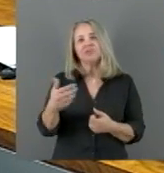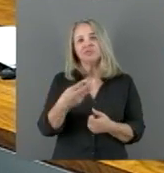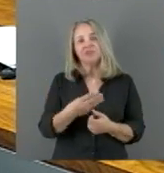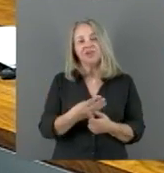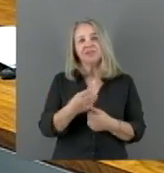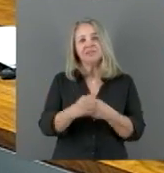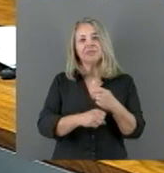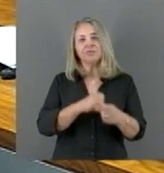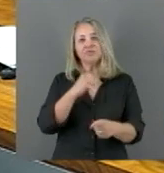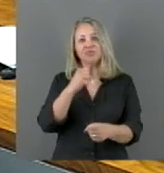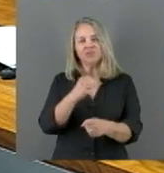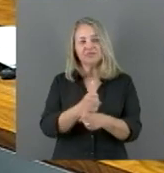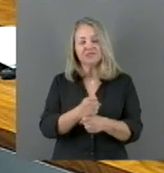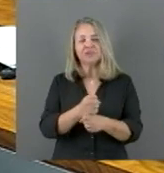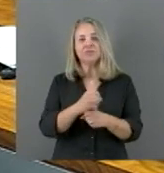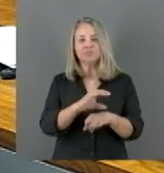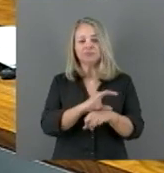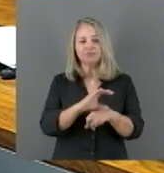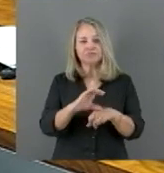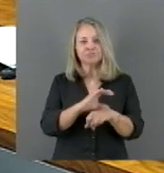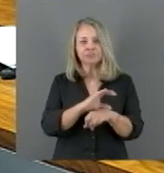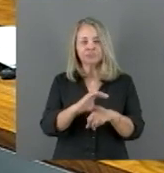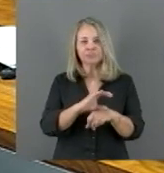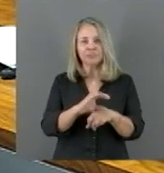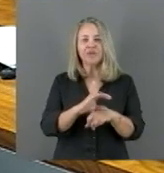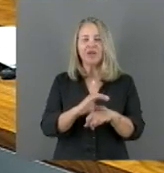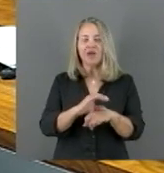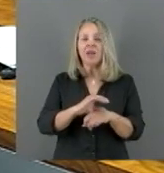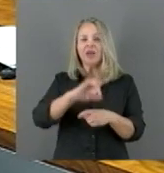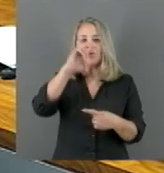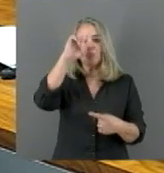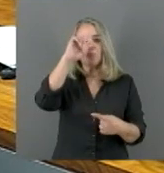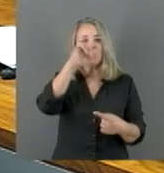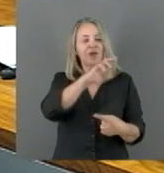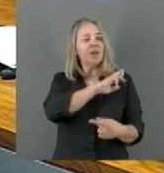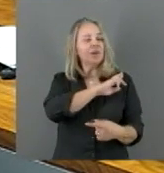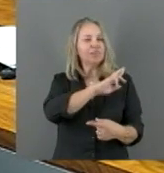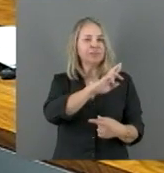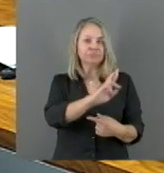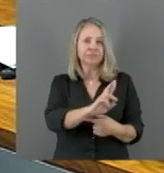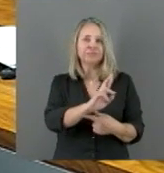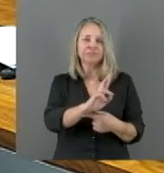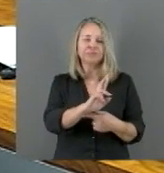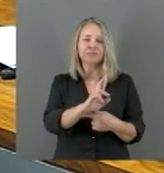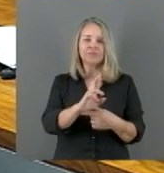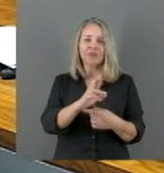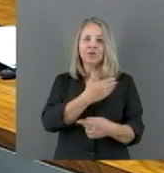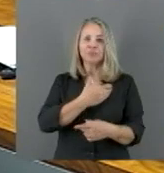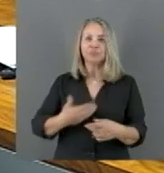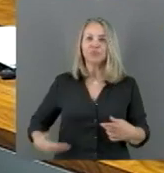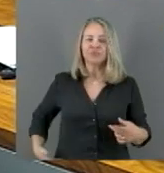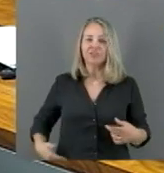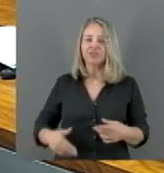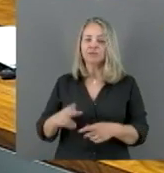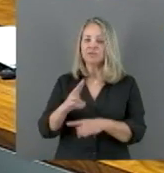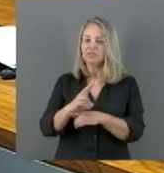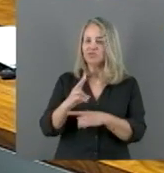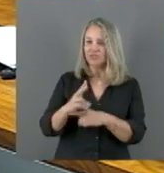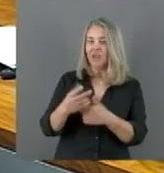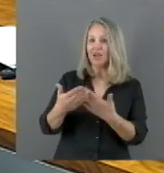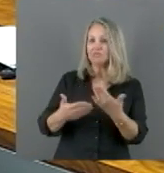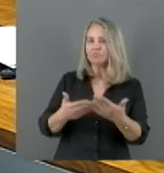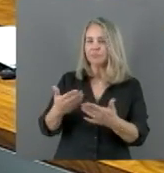Constituição, compete à União legislar preventivamente sobre direito do trabalho e seguridade